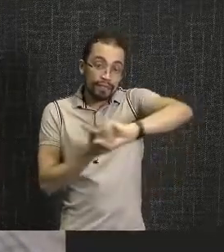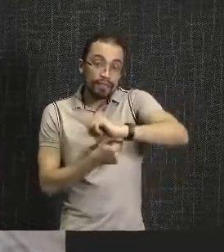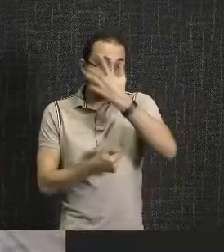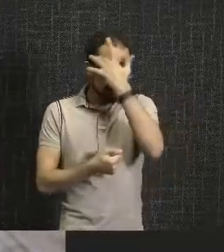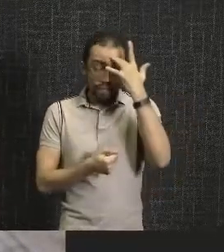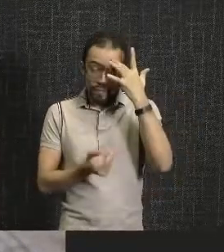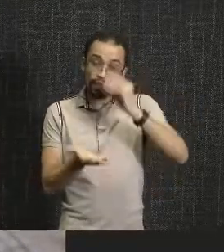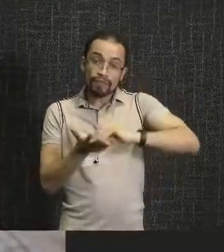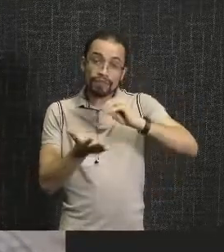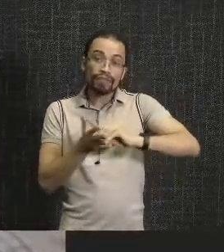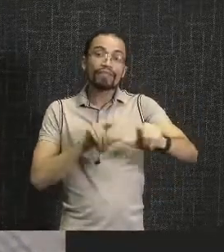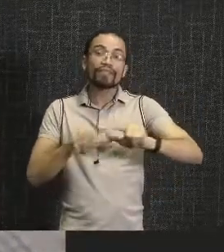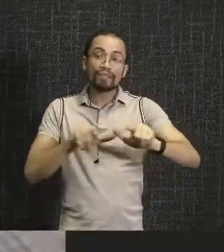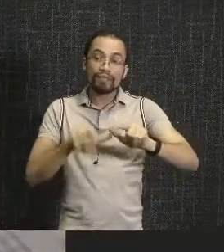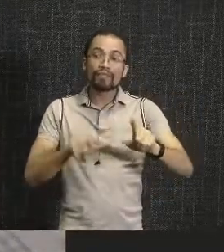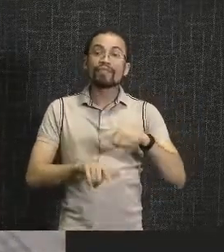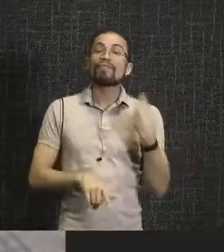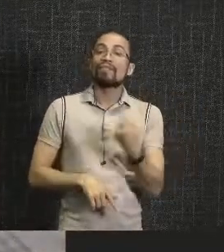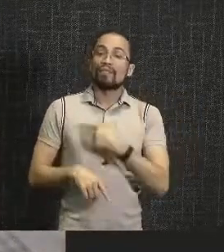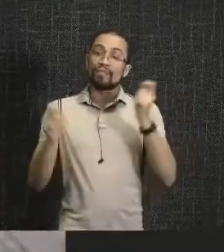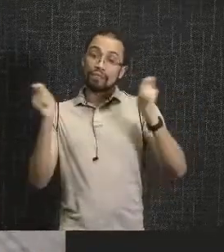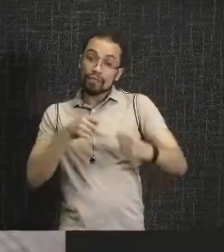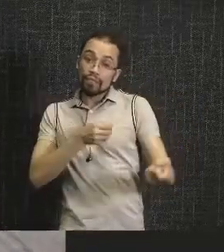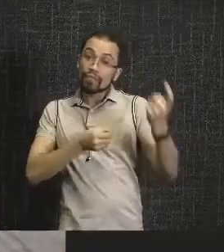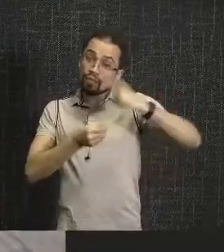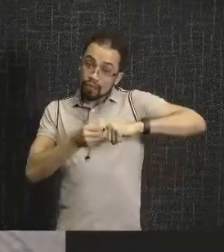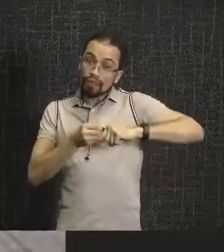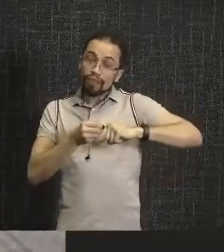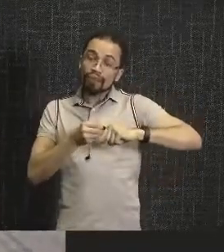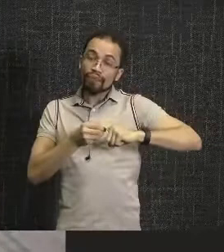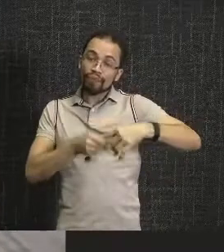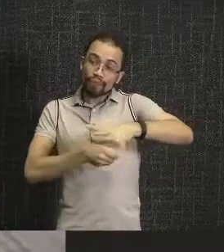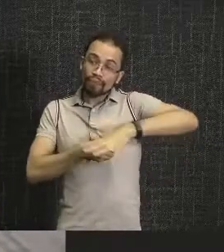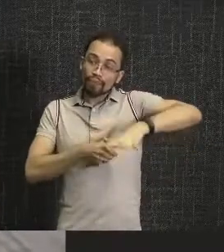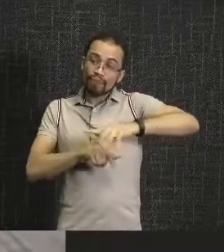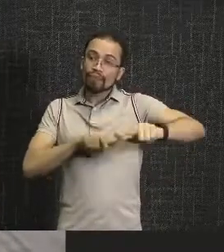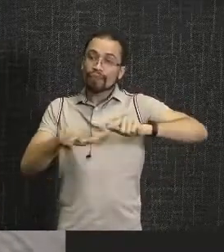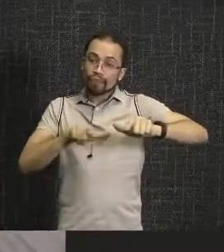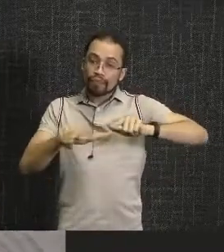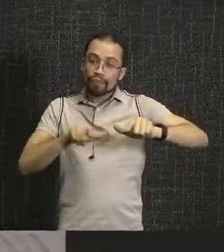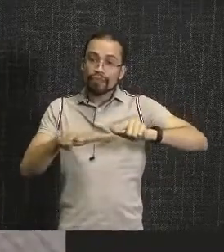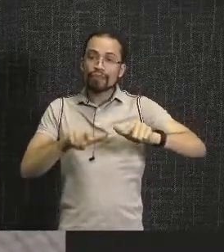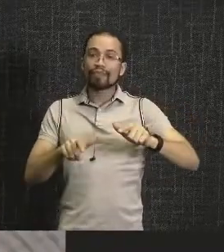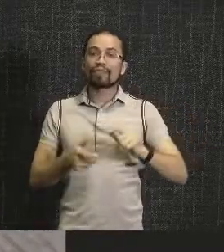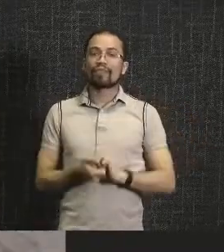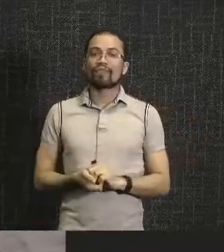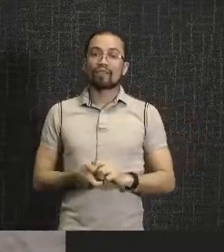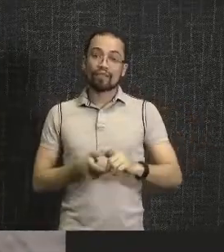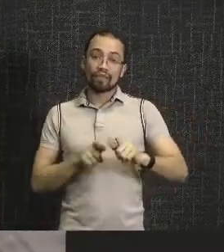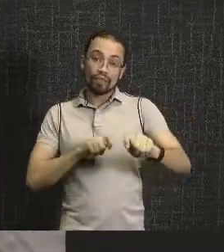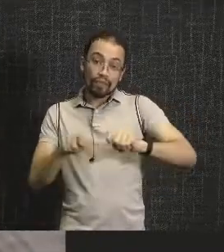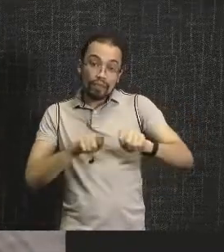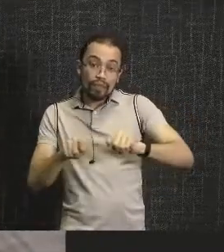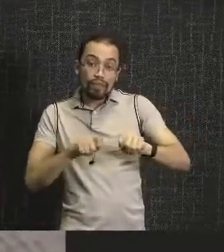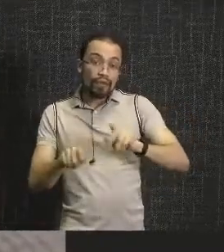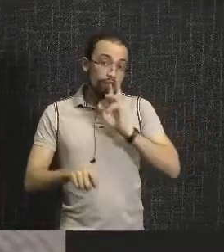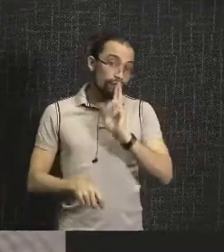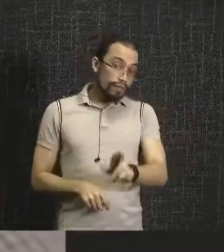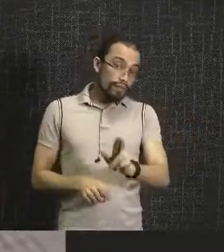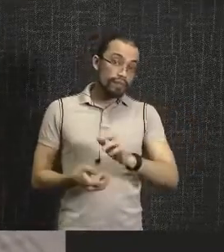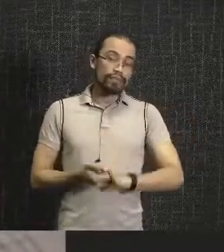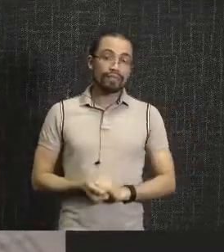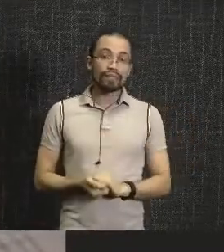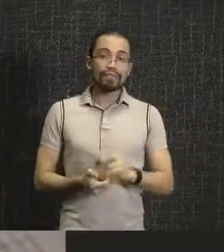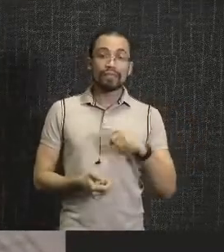essas pessoas para dentro do mercado de trabalho, uma vez que tenha demanda, né? Uma vez que a economia responda, né? Isso não